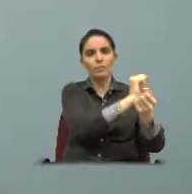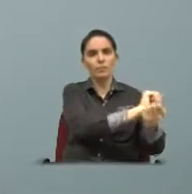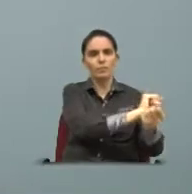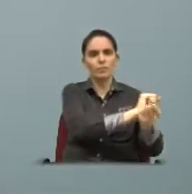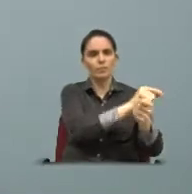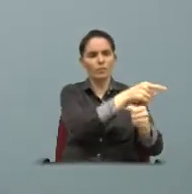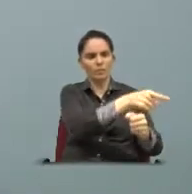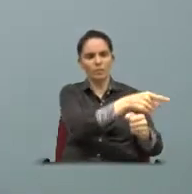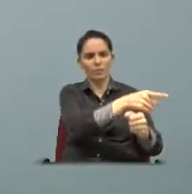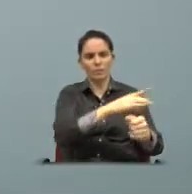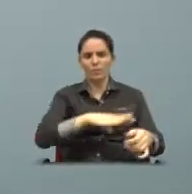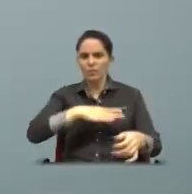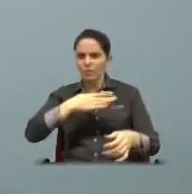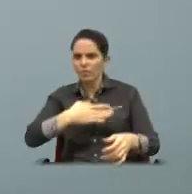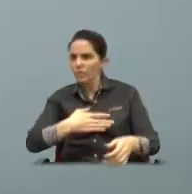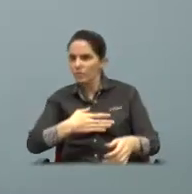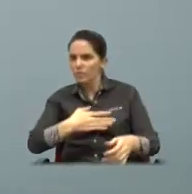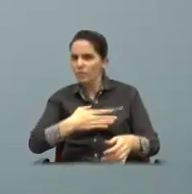heróis?